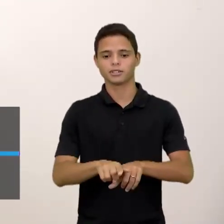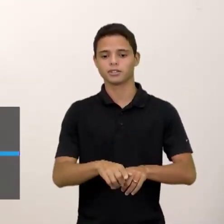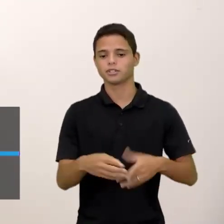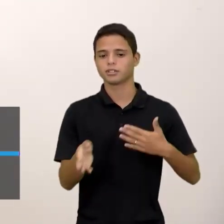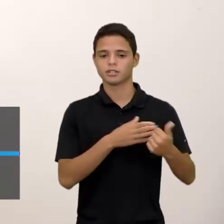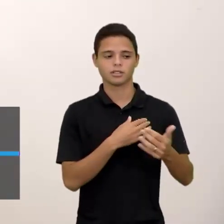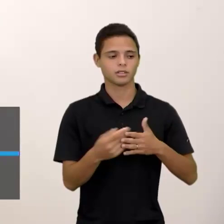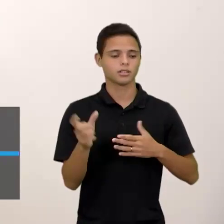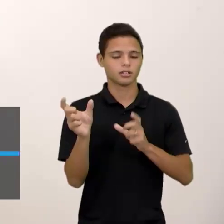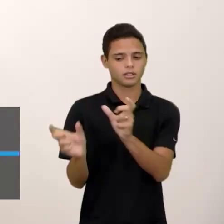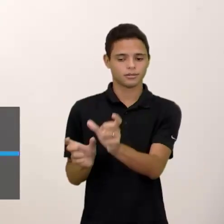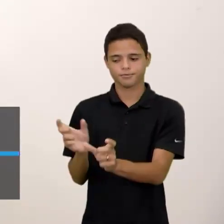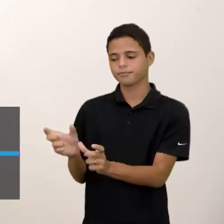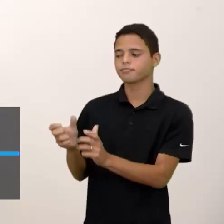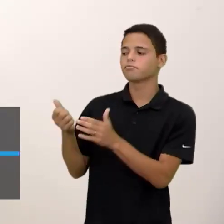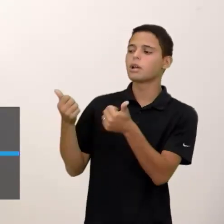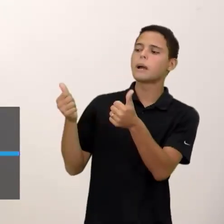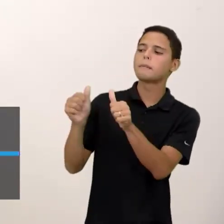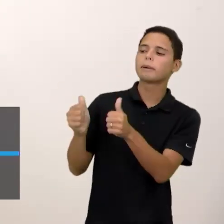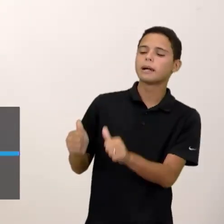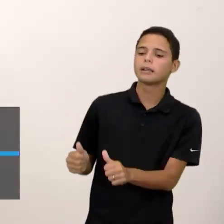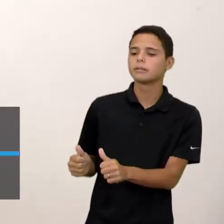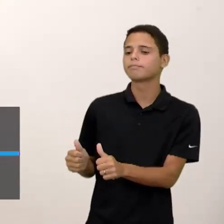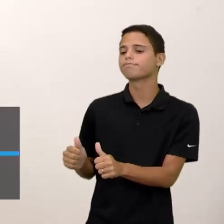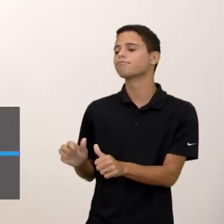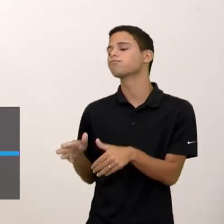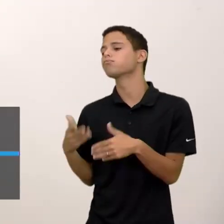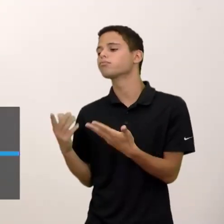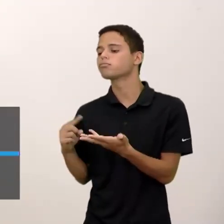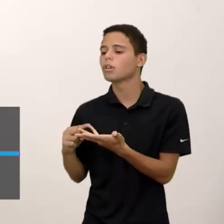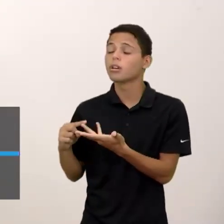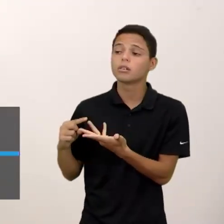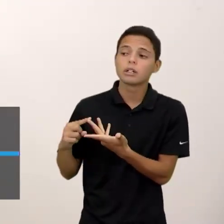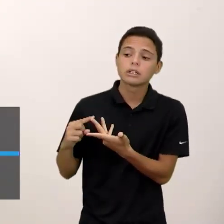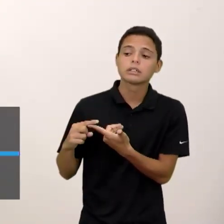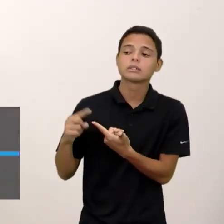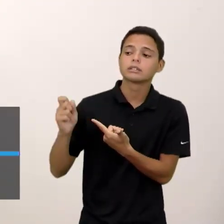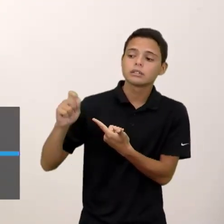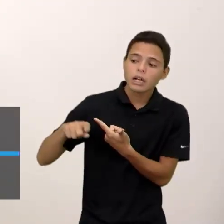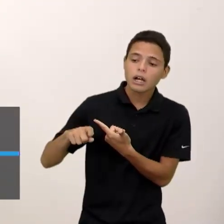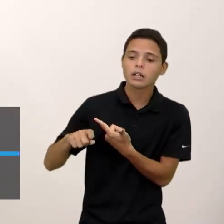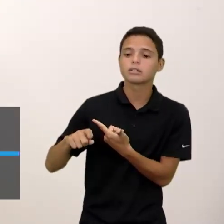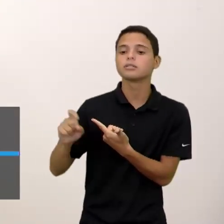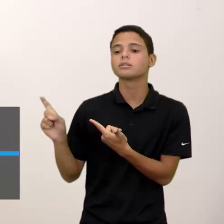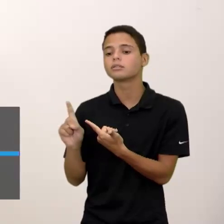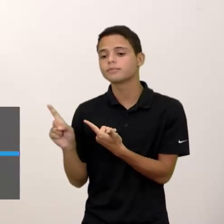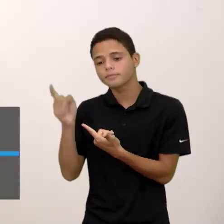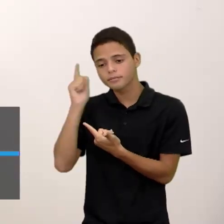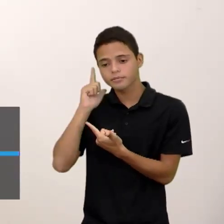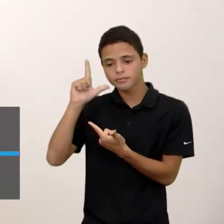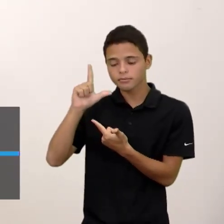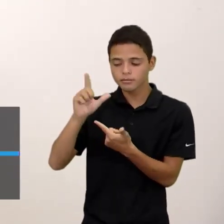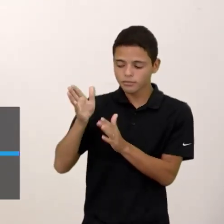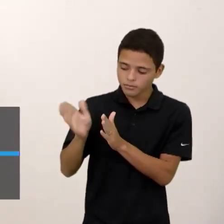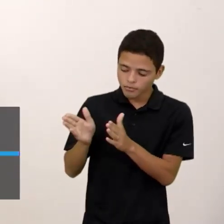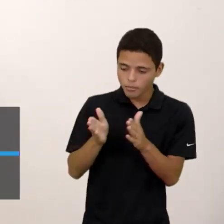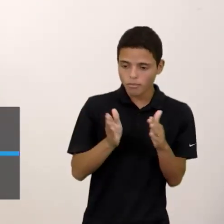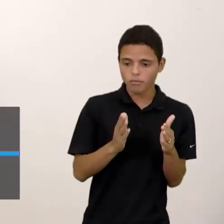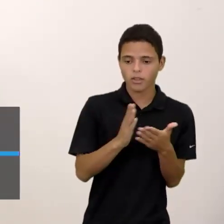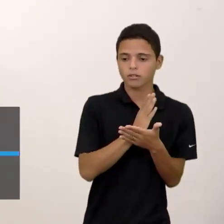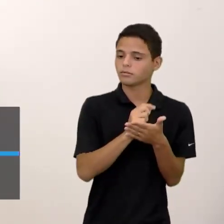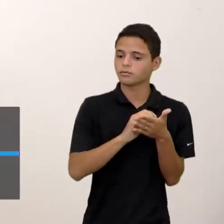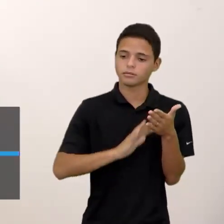a gente avaliar o estudante e verificar quais são as possibilidades e potencialidades para poder aí organizar as